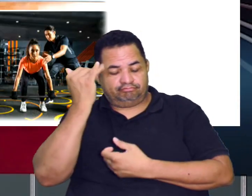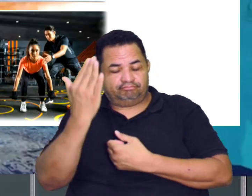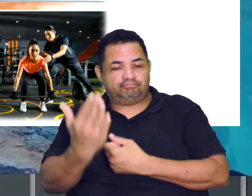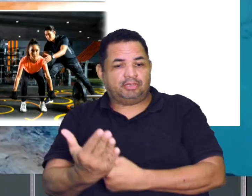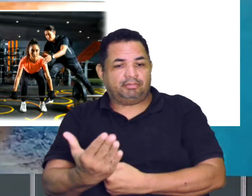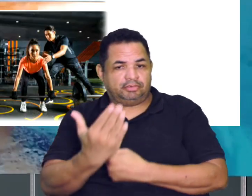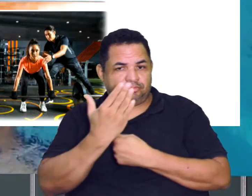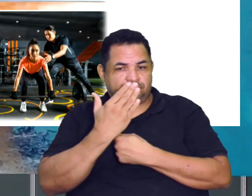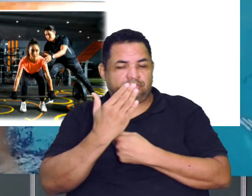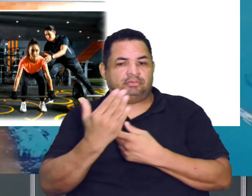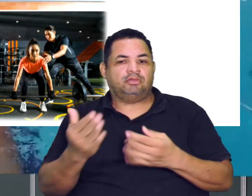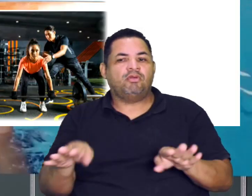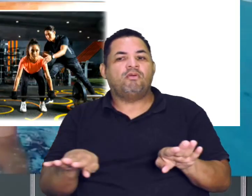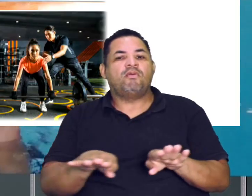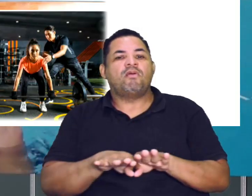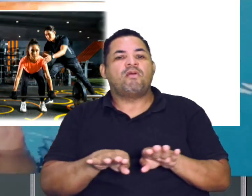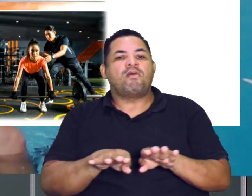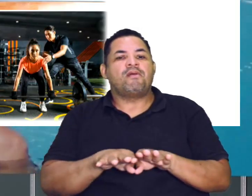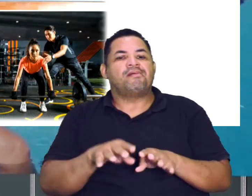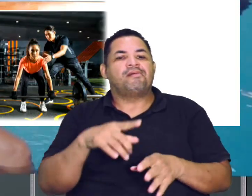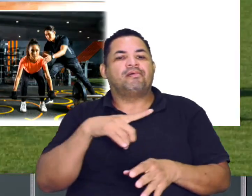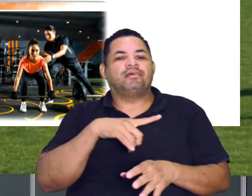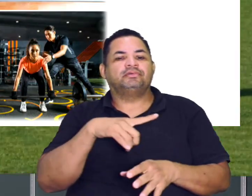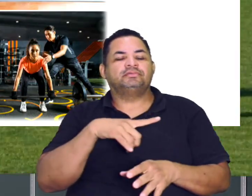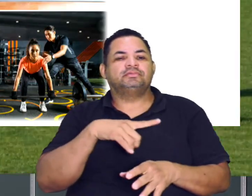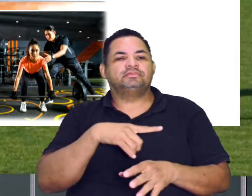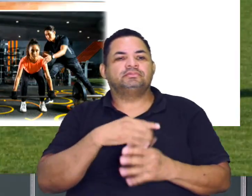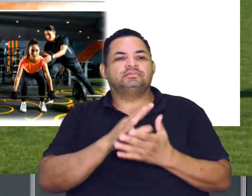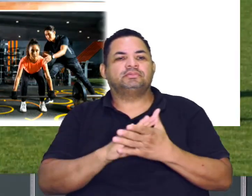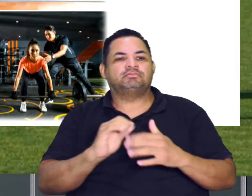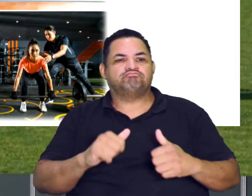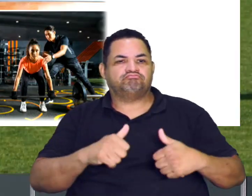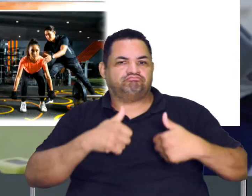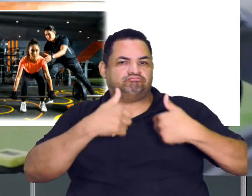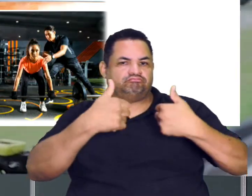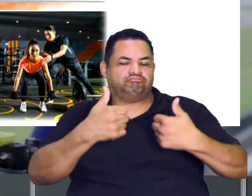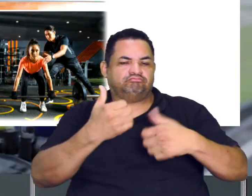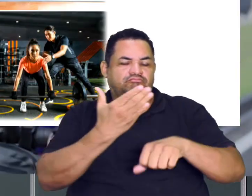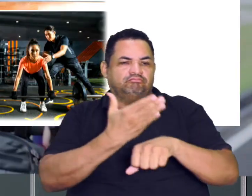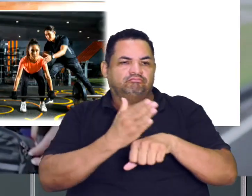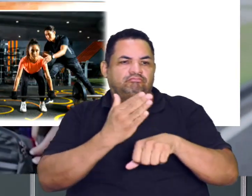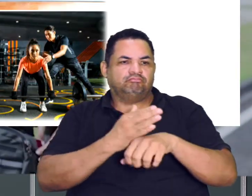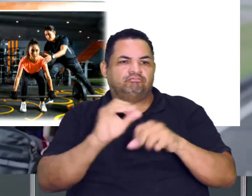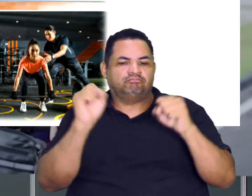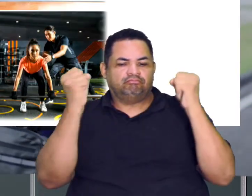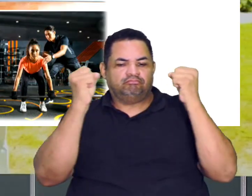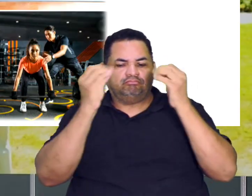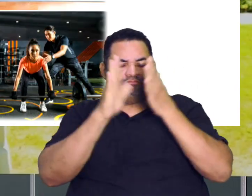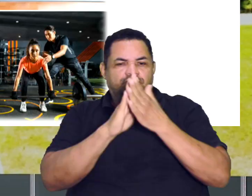favor, tudo bem? E aí, existe aí benefícios desse exercício